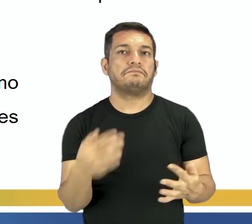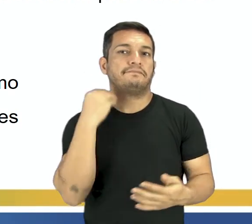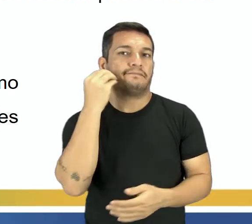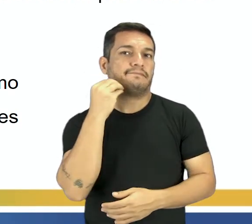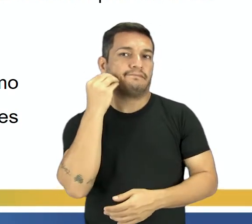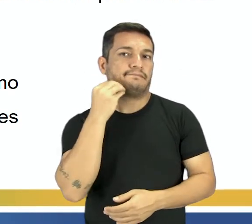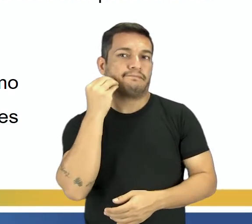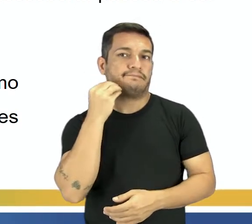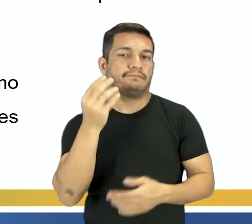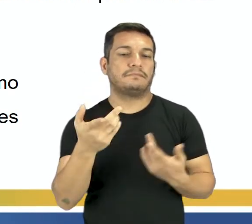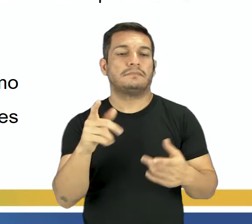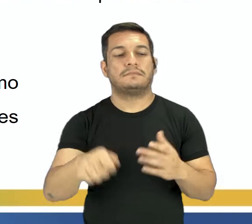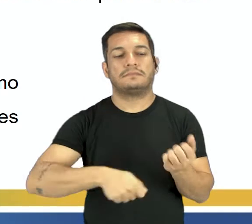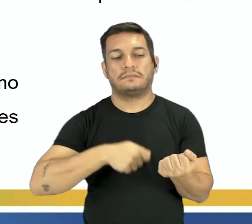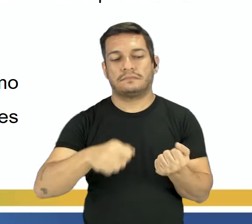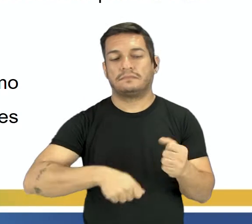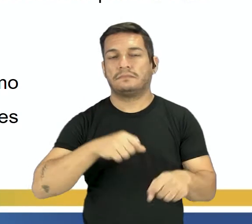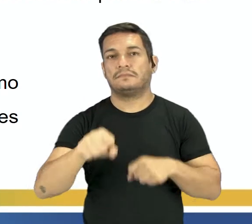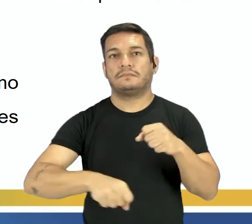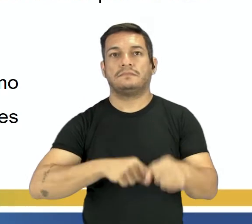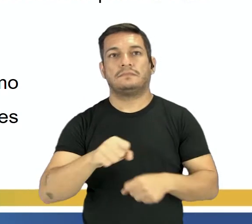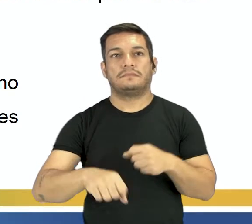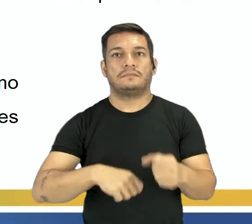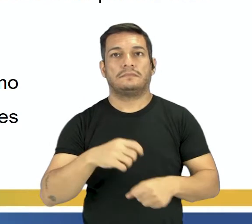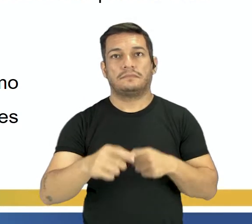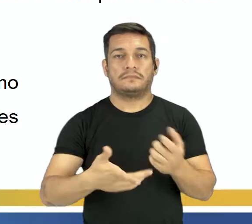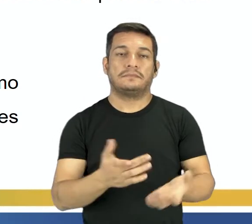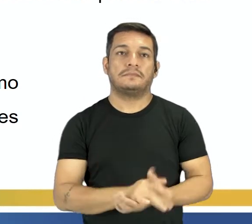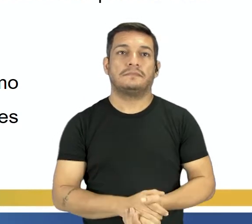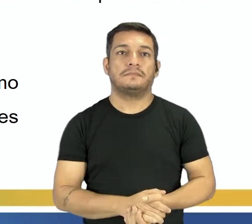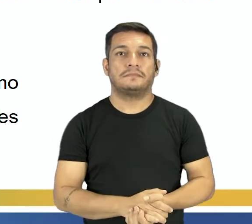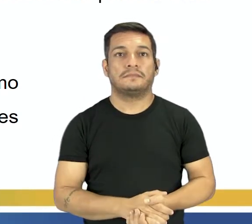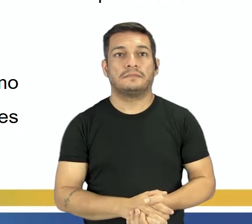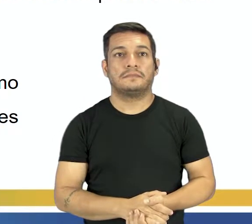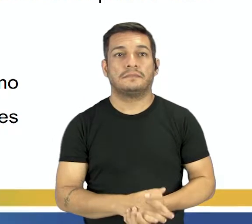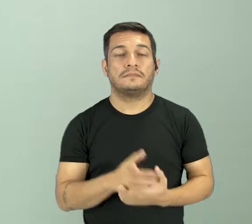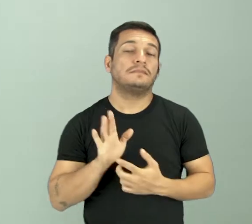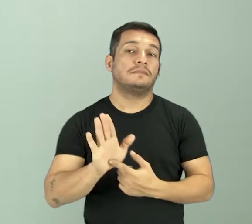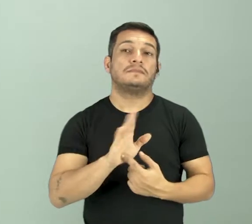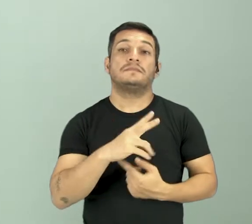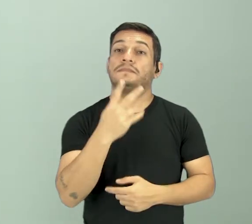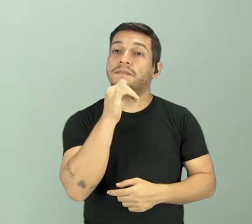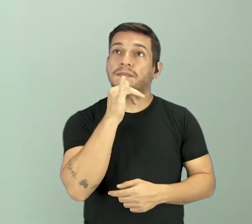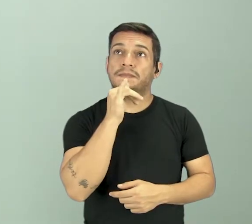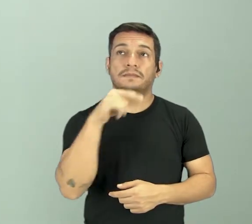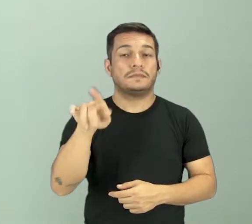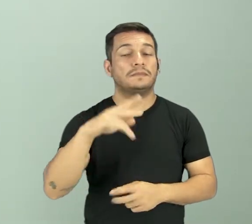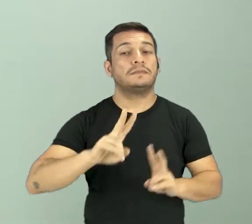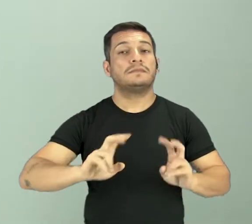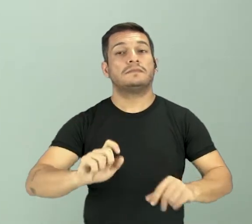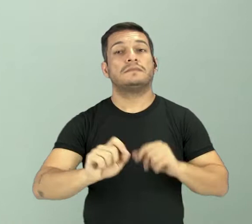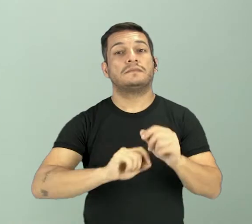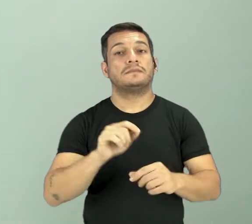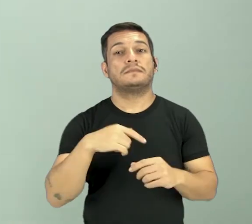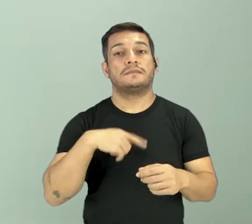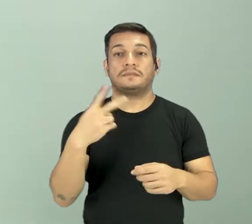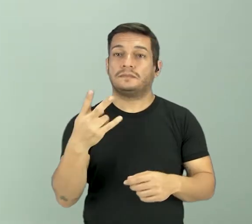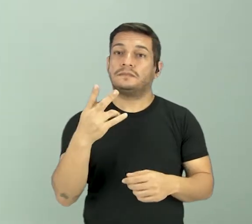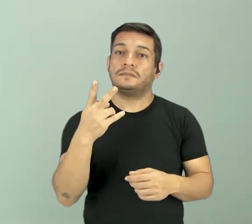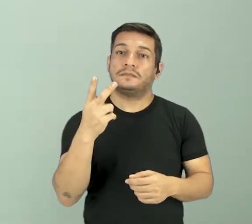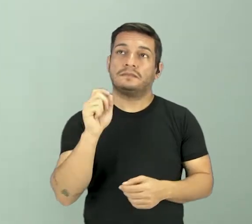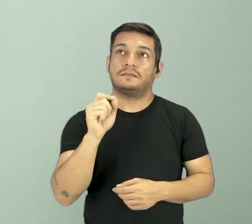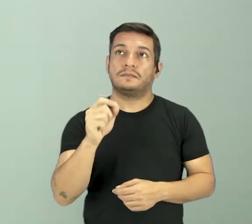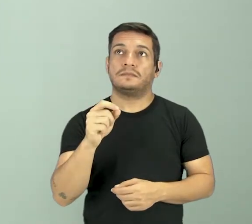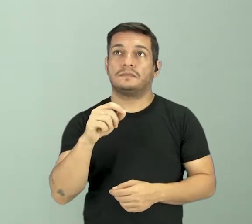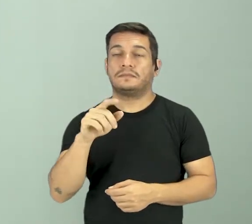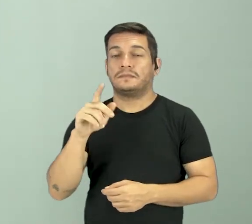experimentos mais simples, aparatos mais simples, como os dínamos de bicicleta. Então eu trouxe esses 2 exemplos para vocês verificarem que nós temos 2 extremos,